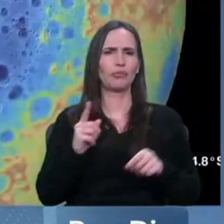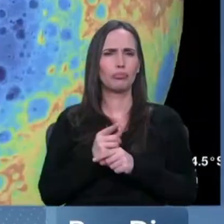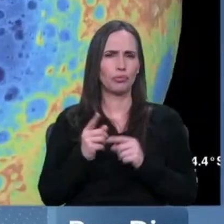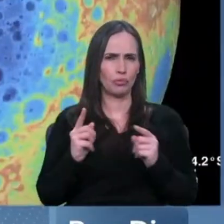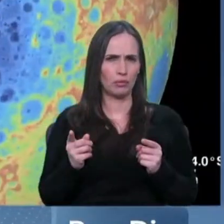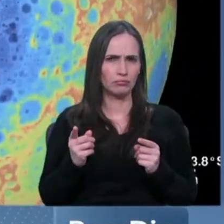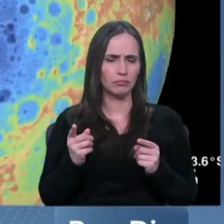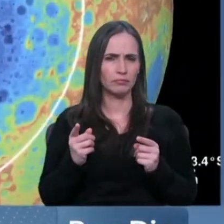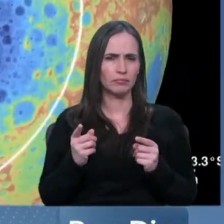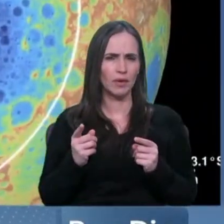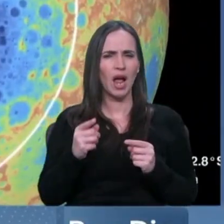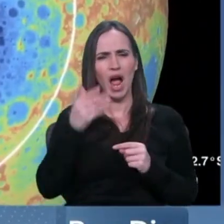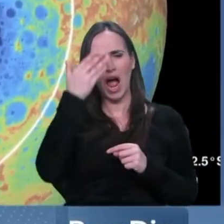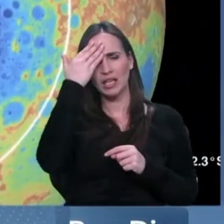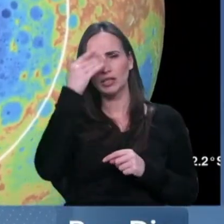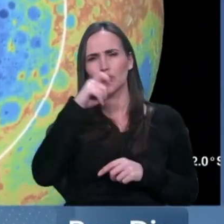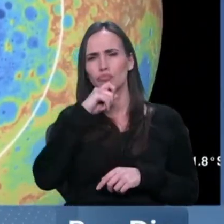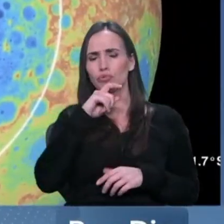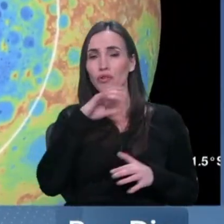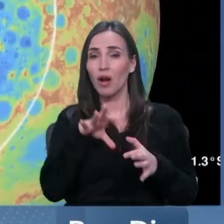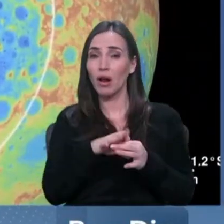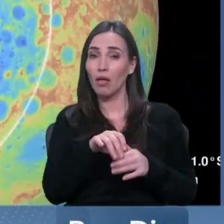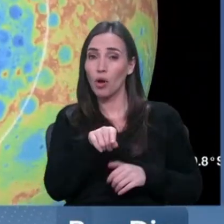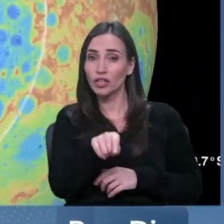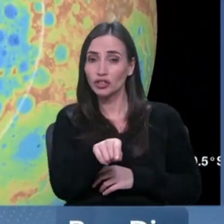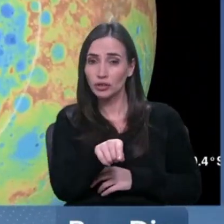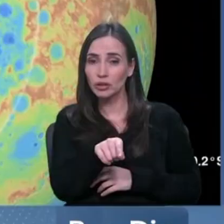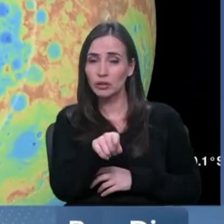ver com este impacto criou esta